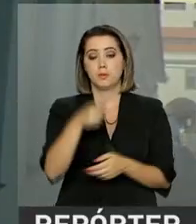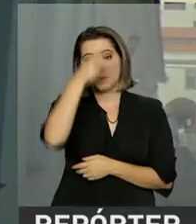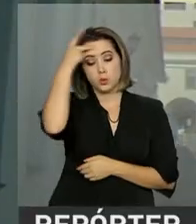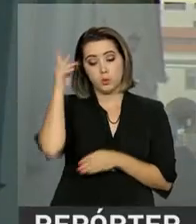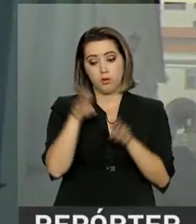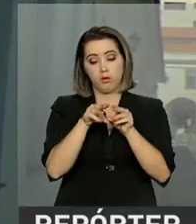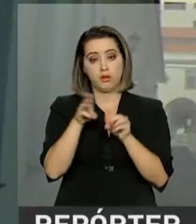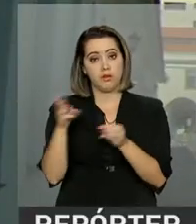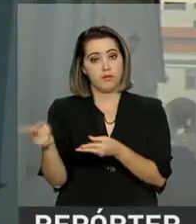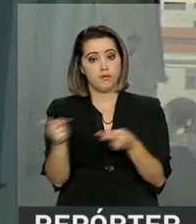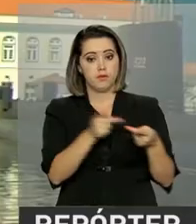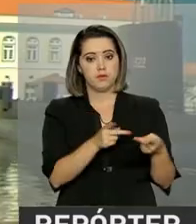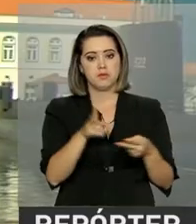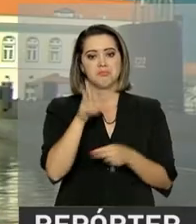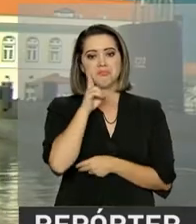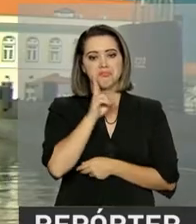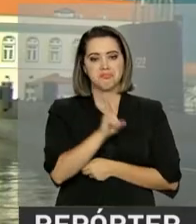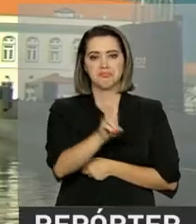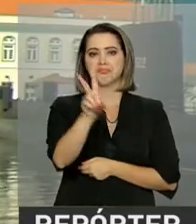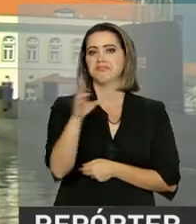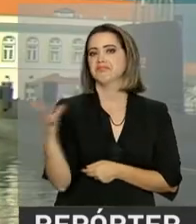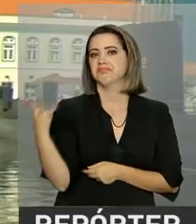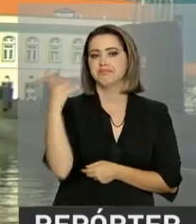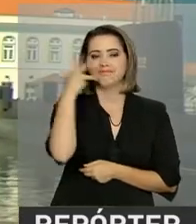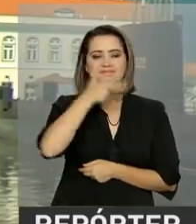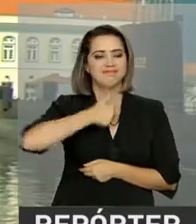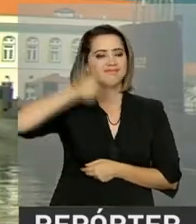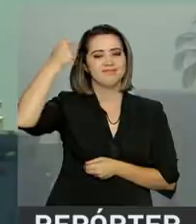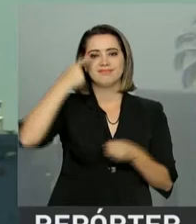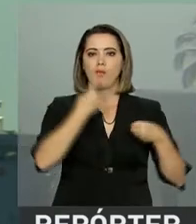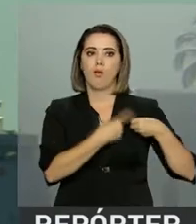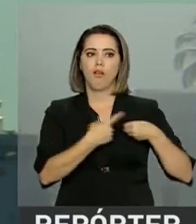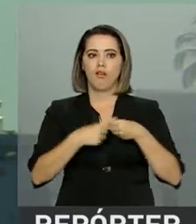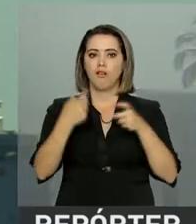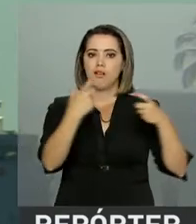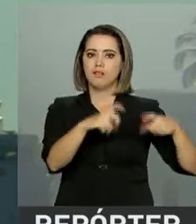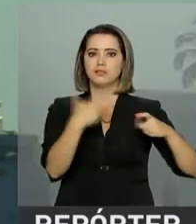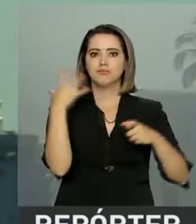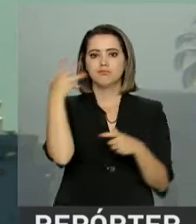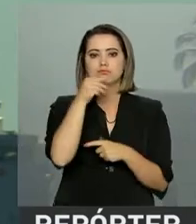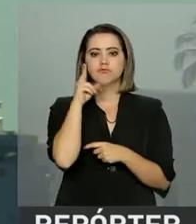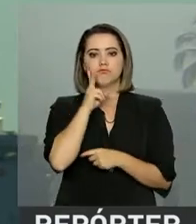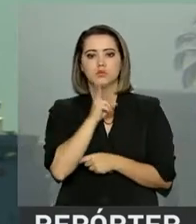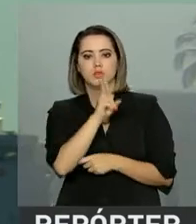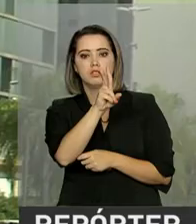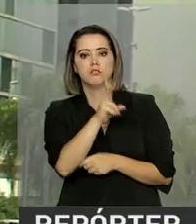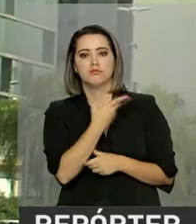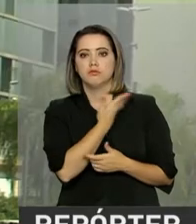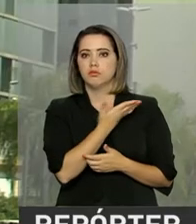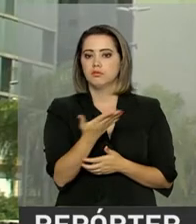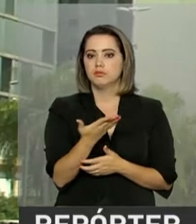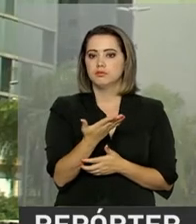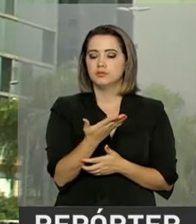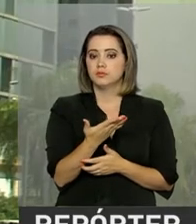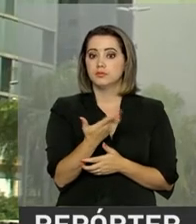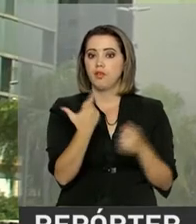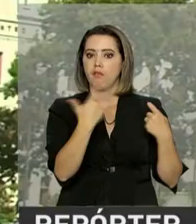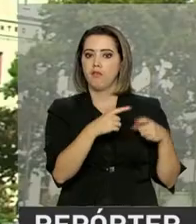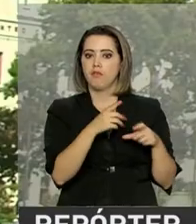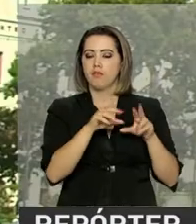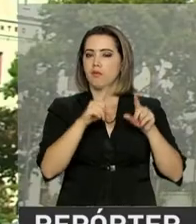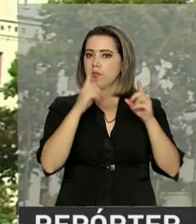vai poder apreciar a cidade maravilhosa de ângulo privilegiado com vista para a ilha fiscal nossa senhora da candelária